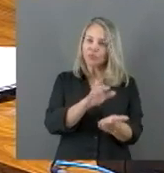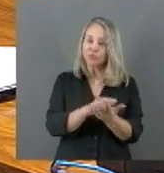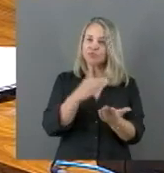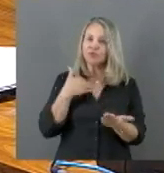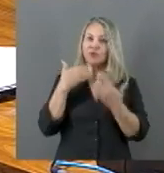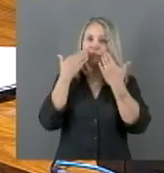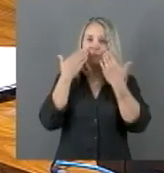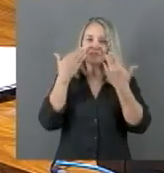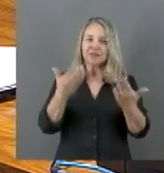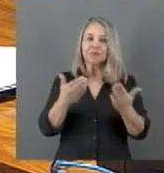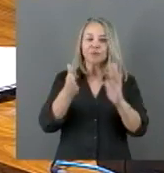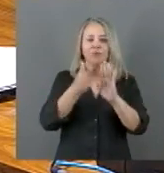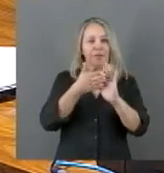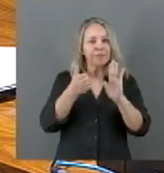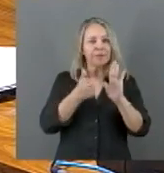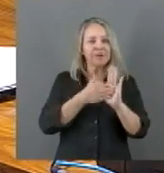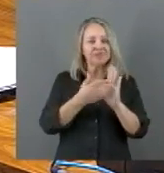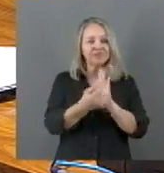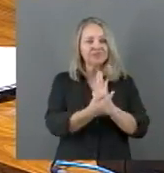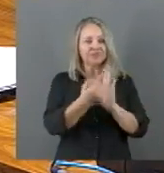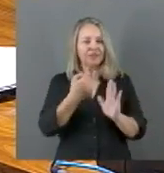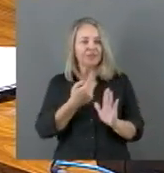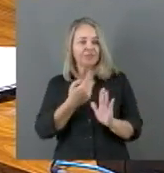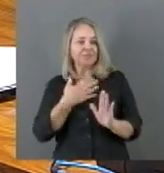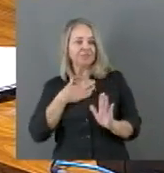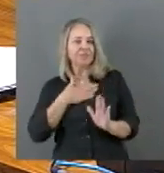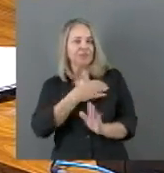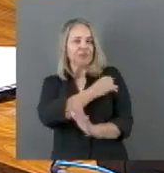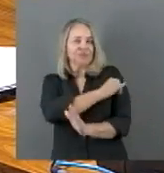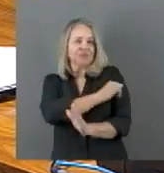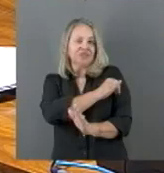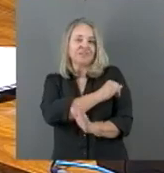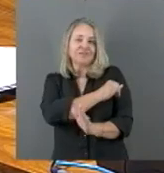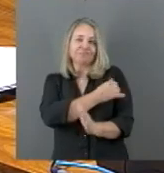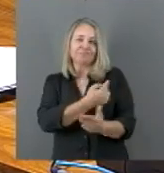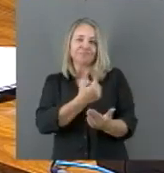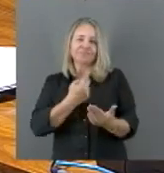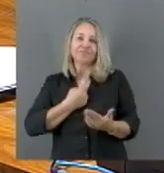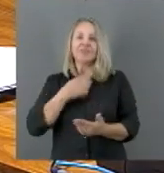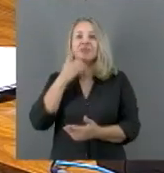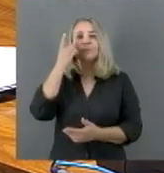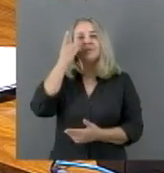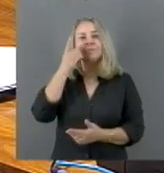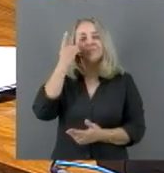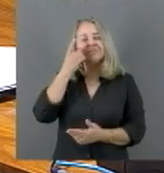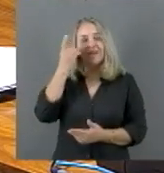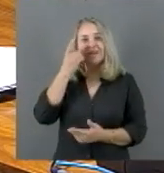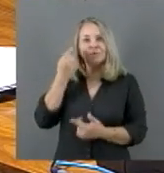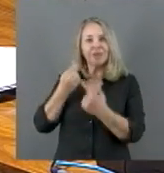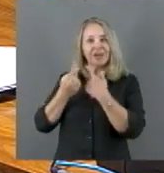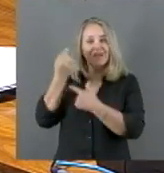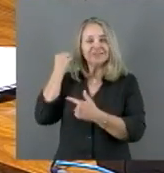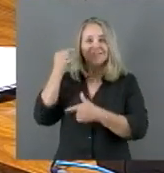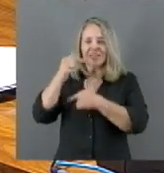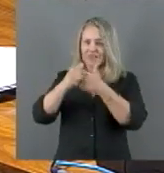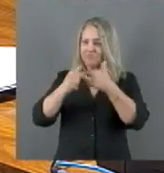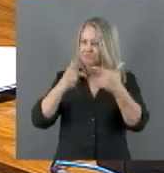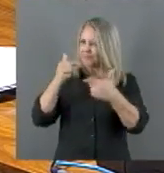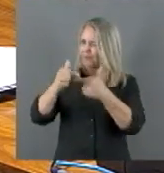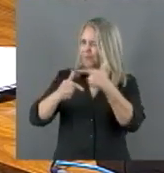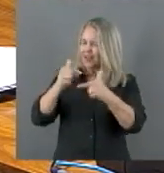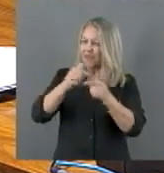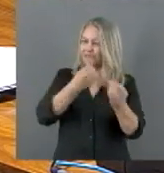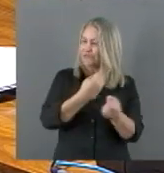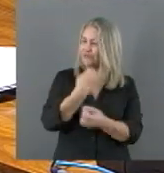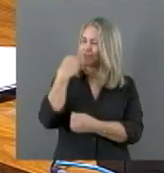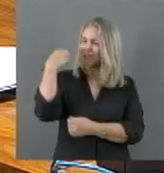Janeiro, inclusive, para mim apresentar. E ele e o deputado do Brasil, na época, é que viajaram o Brasil todo.